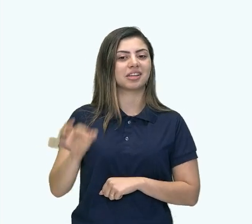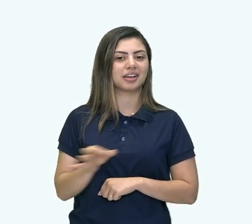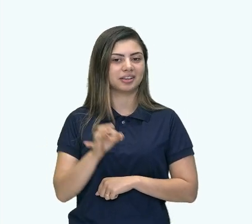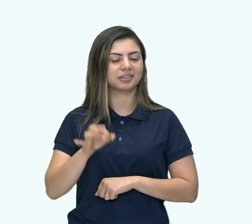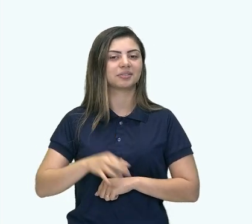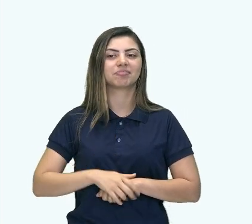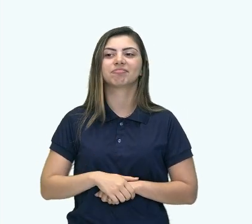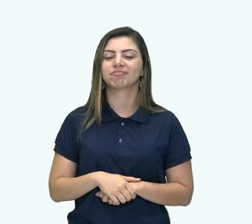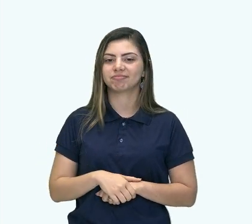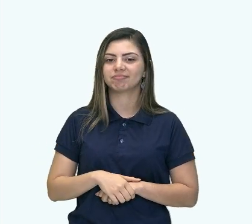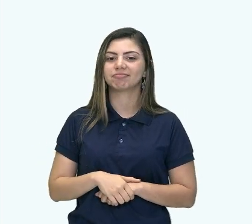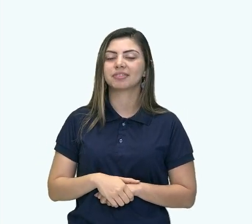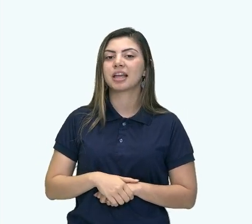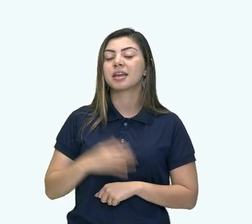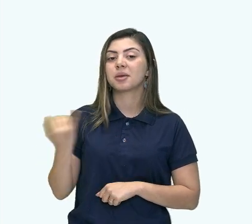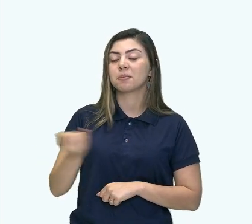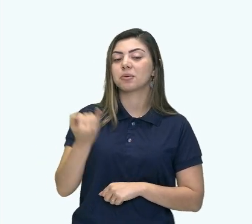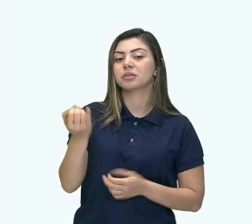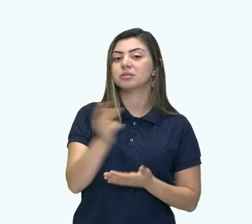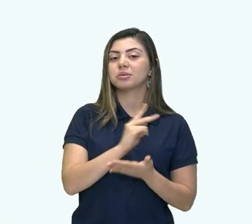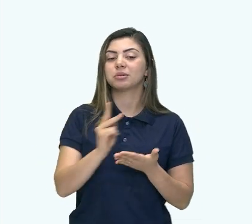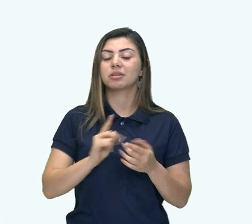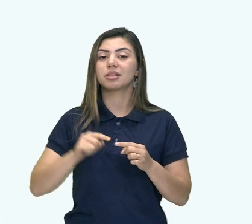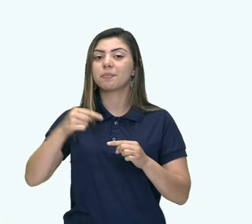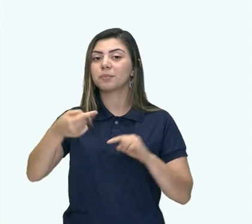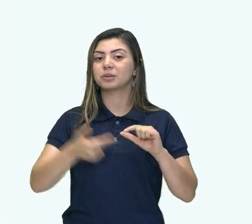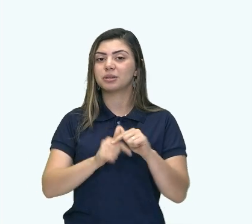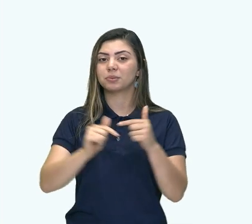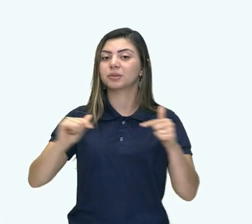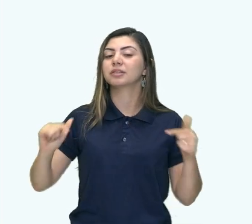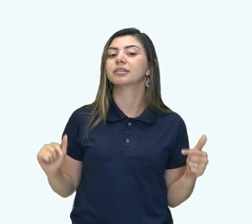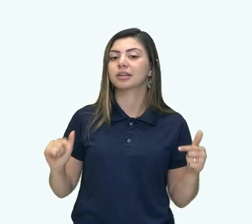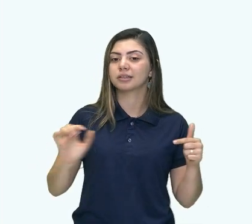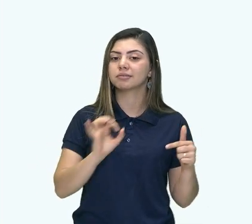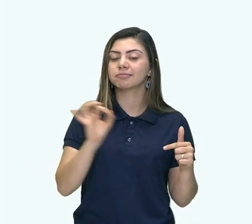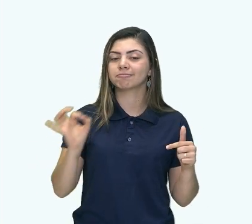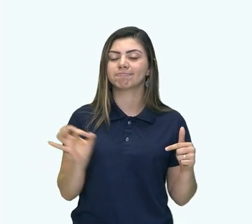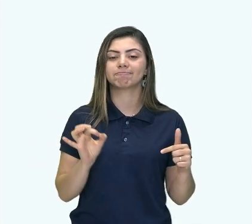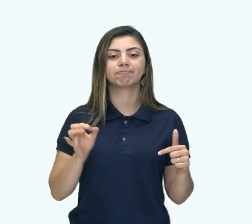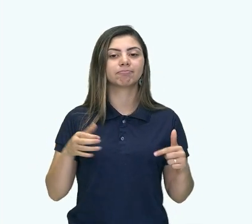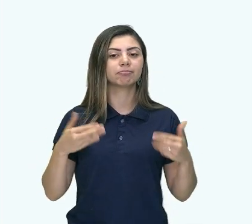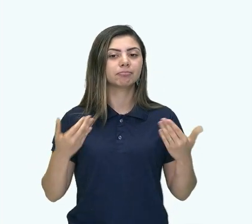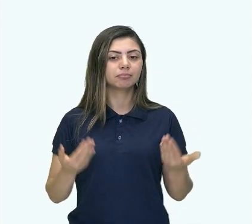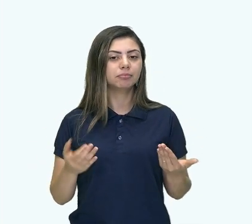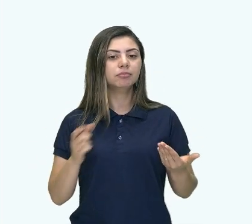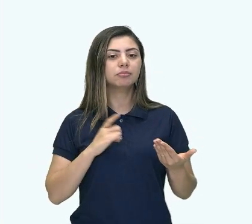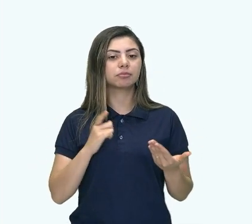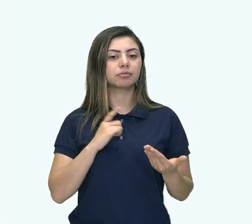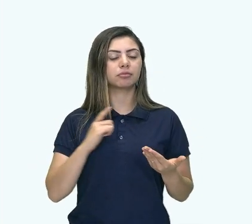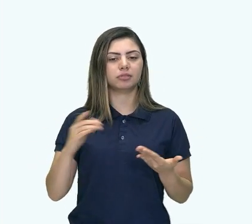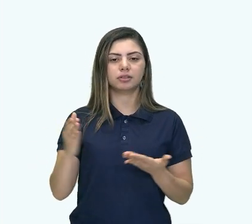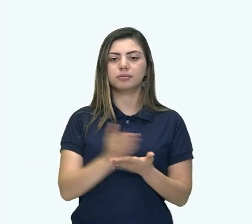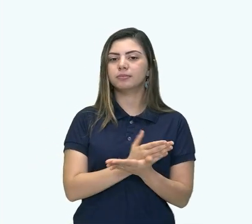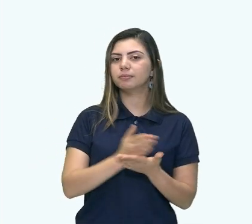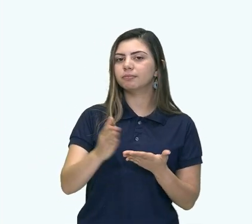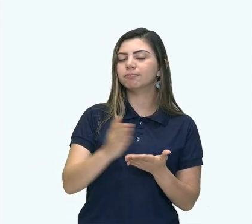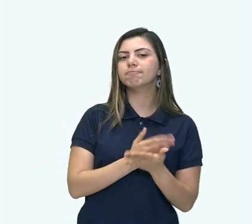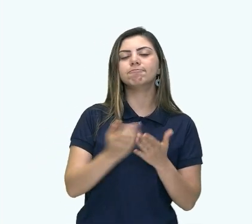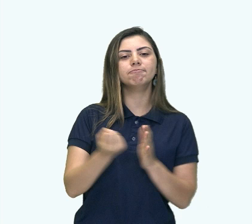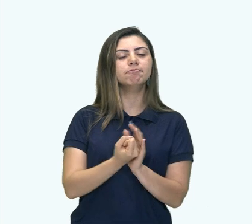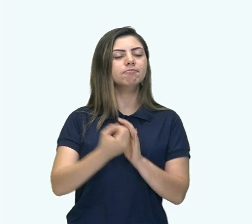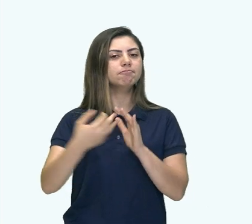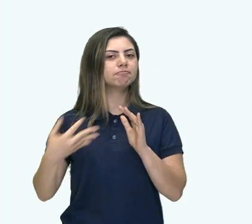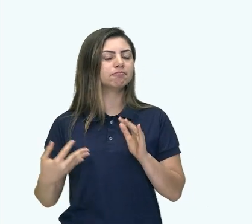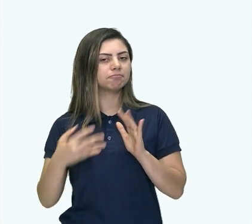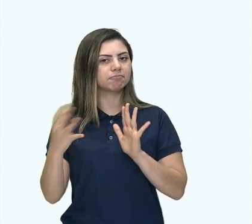aqui nessa literatura da pós-modernidade a algumas outras características